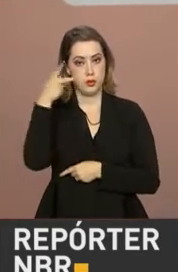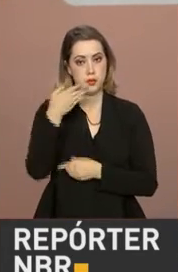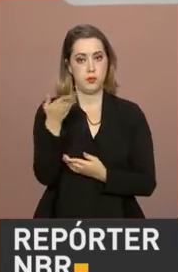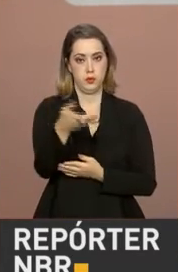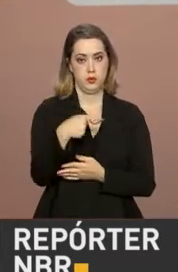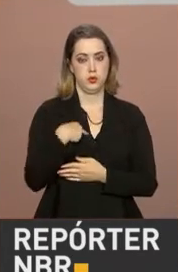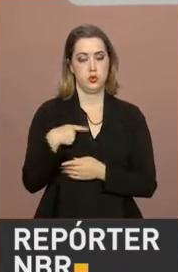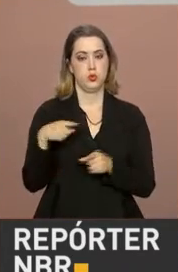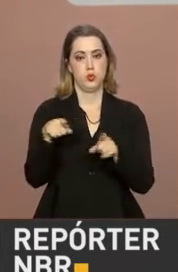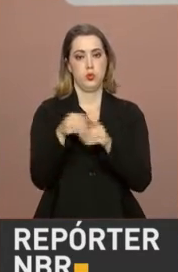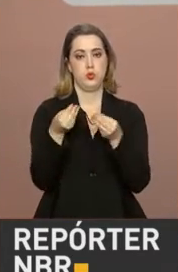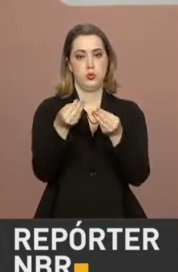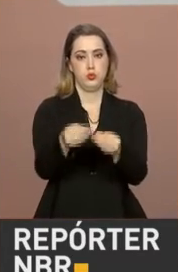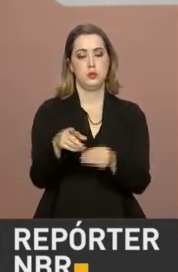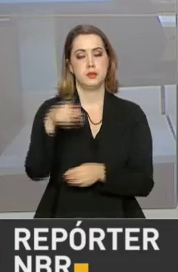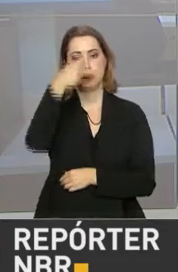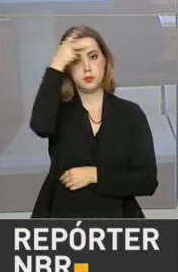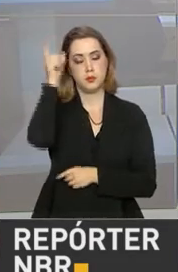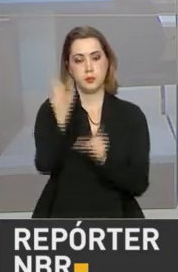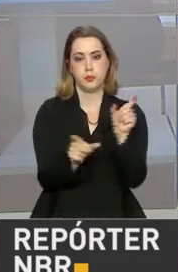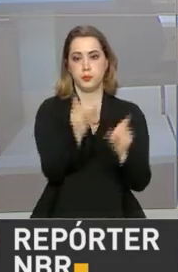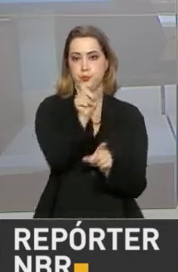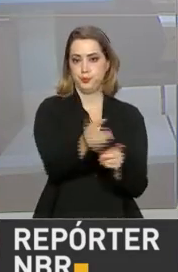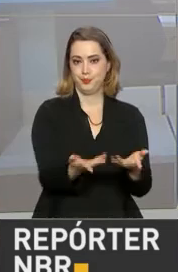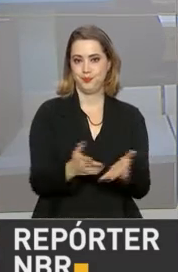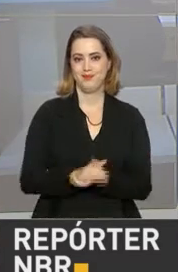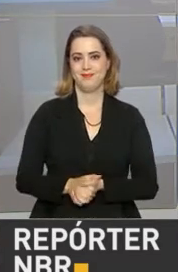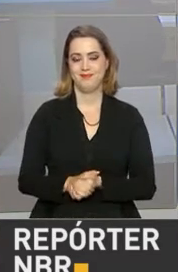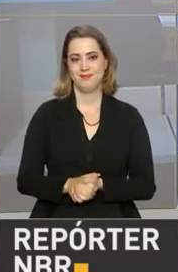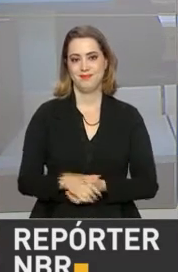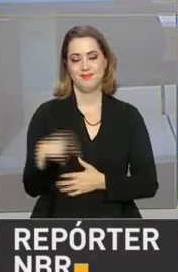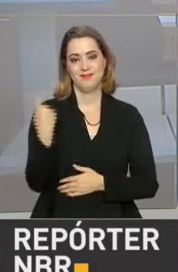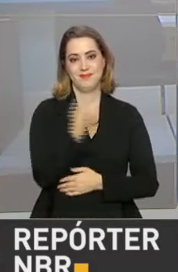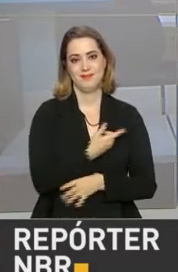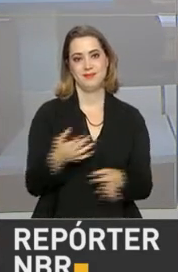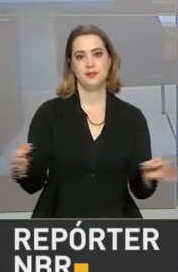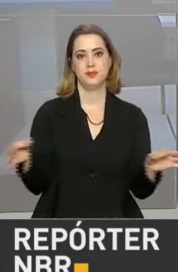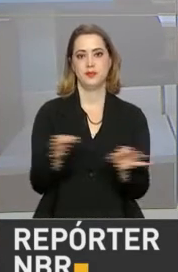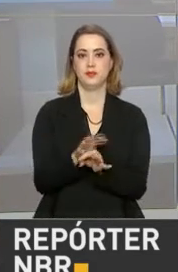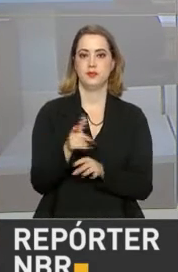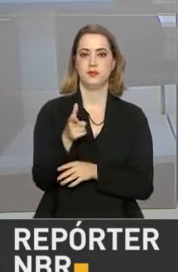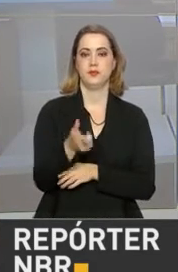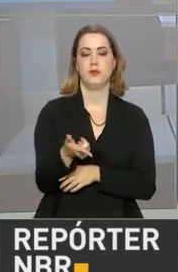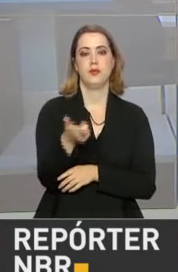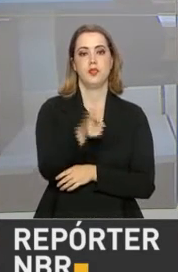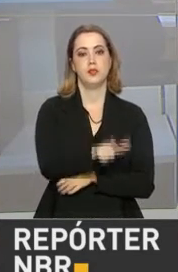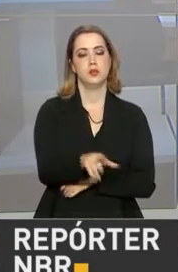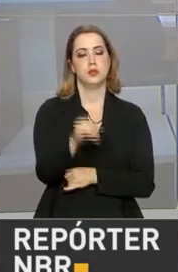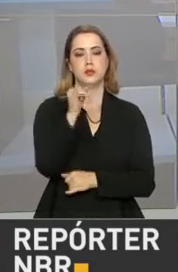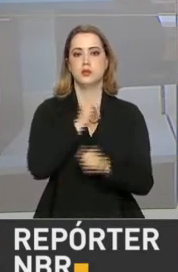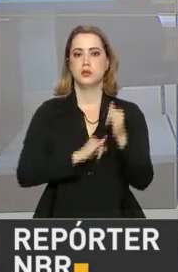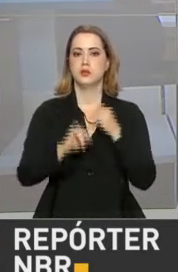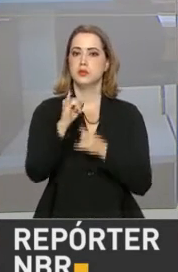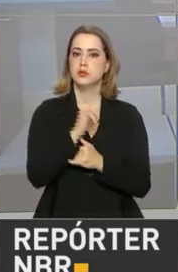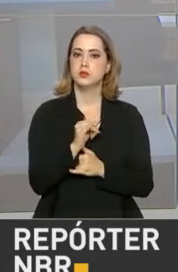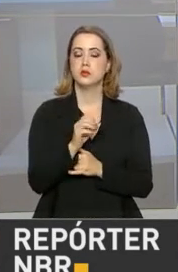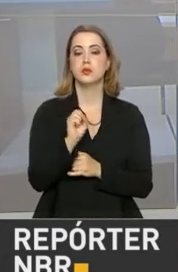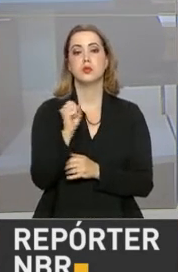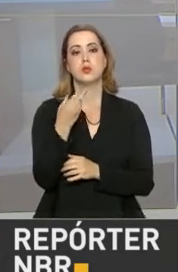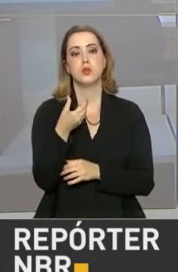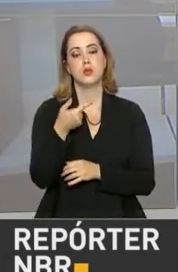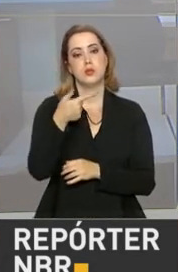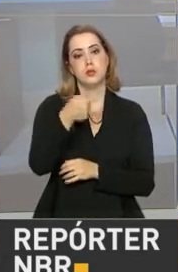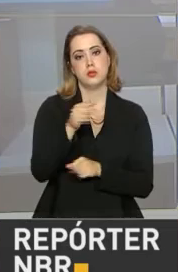com estes agentes culturais e assim termina esta edição do repórter nbr voltamos a qualquer momento com outras